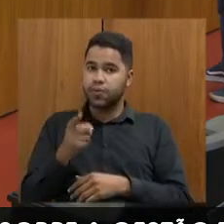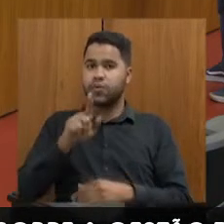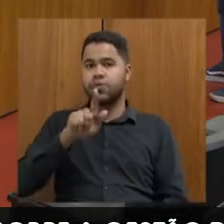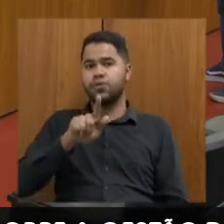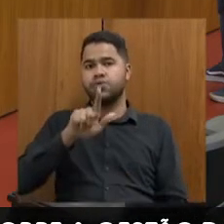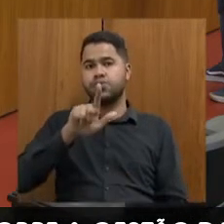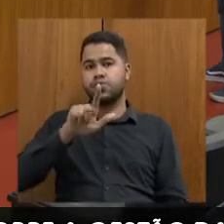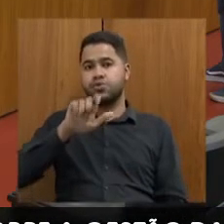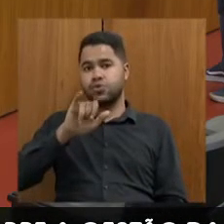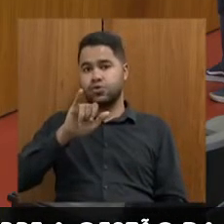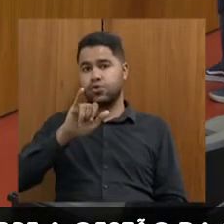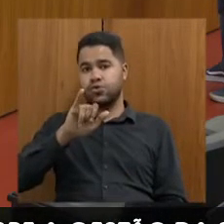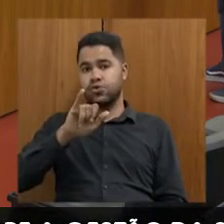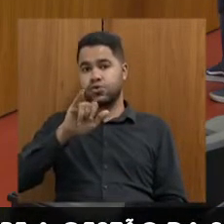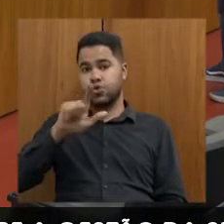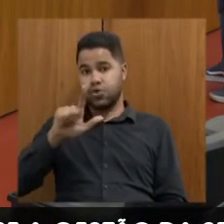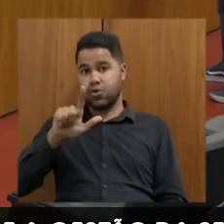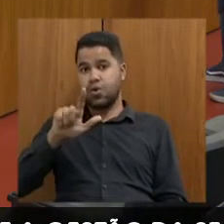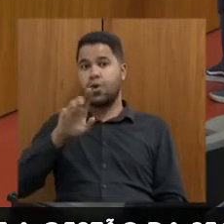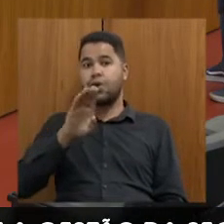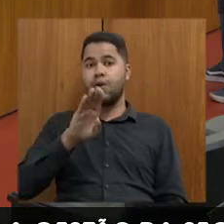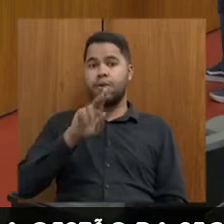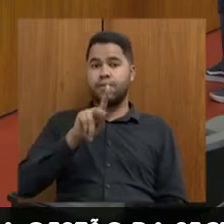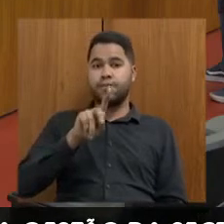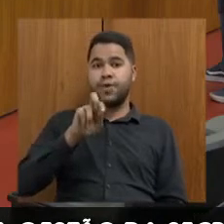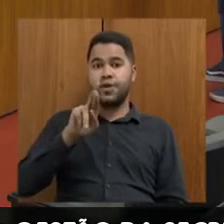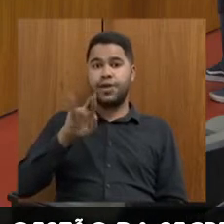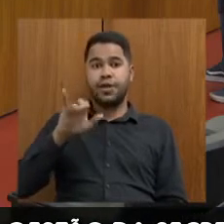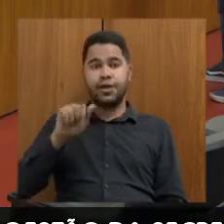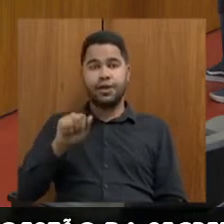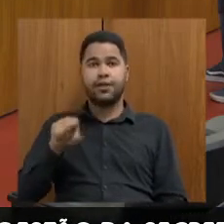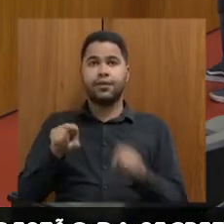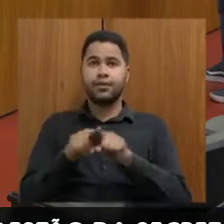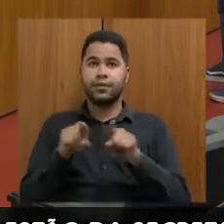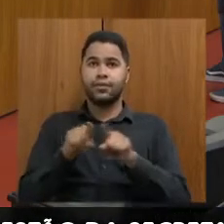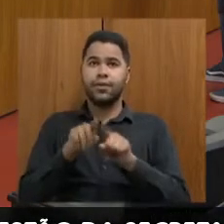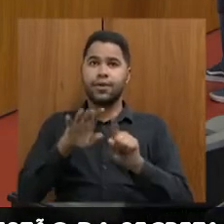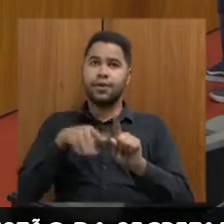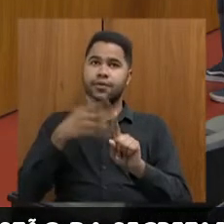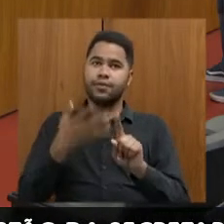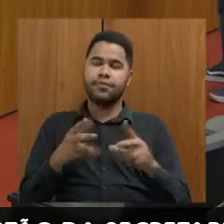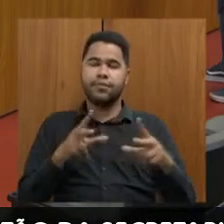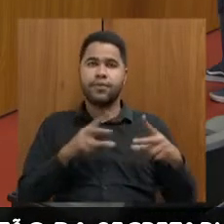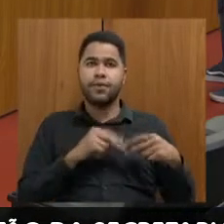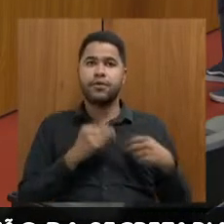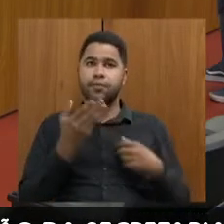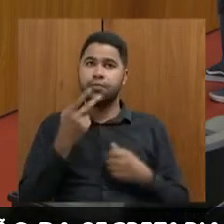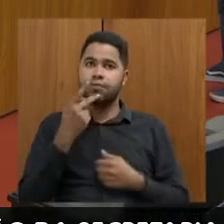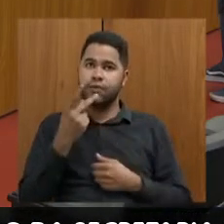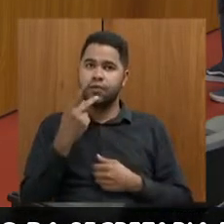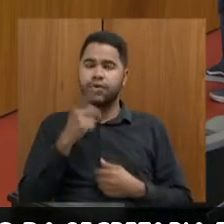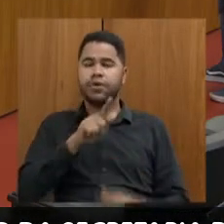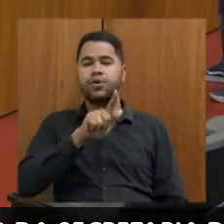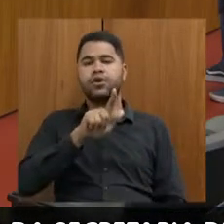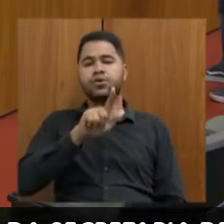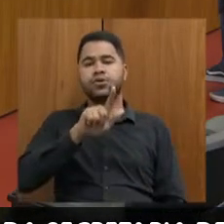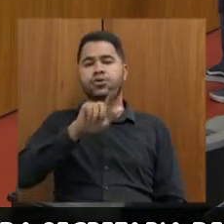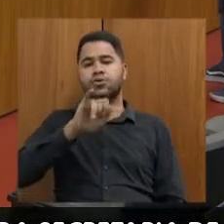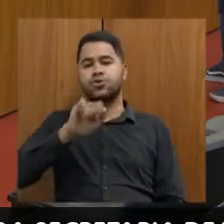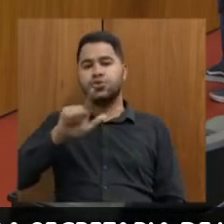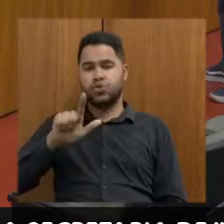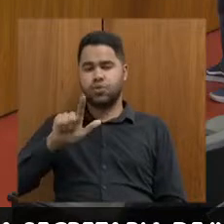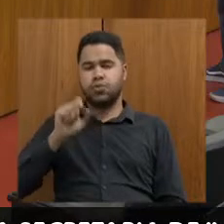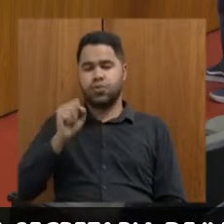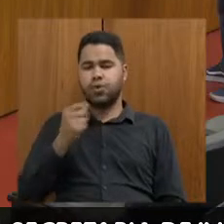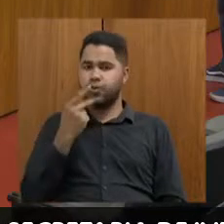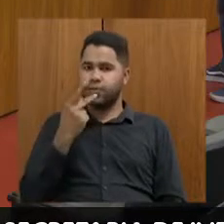período meio ansioso não é também para fazer uma reverência que o nosso secretário que merece pois não Deputado Ju Pereira antes de